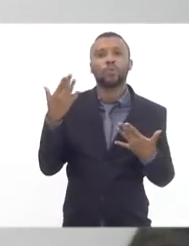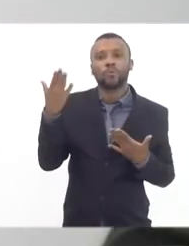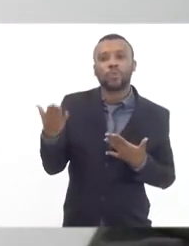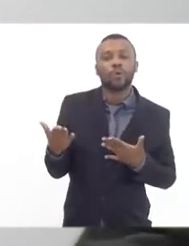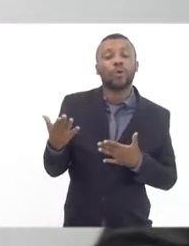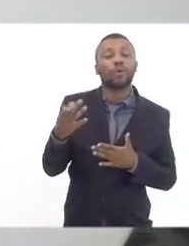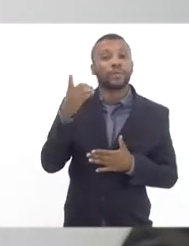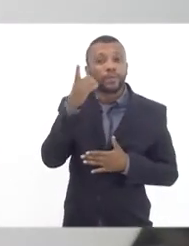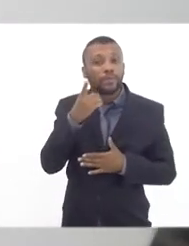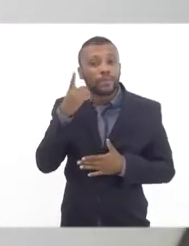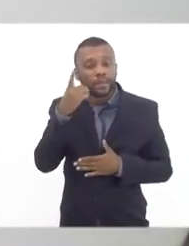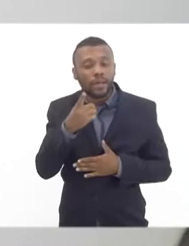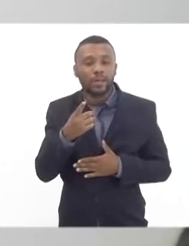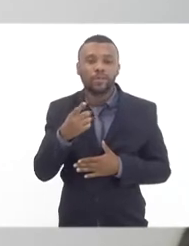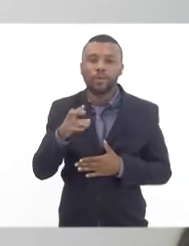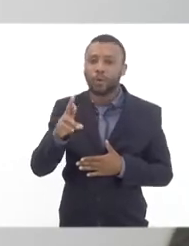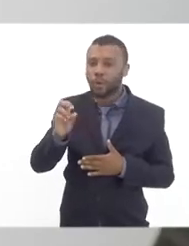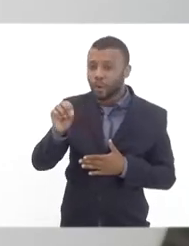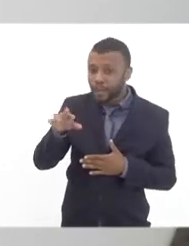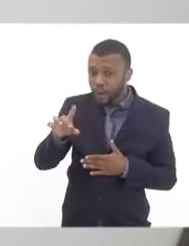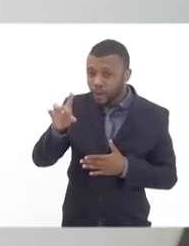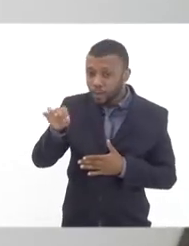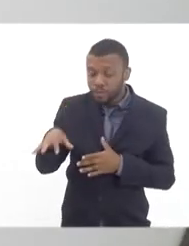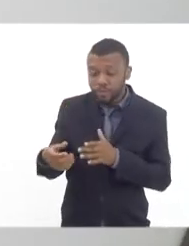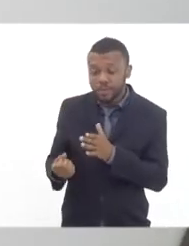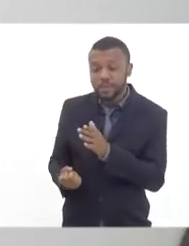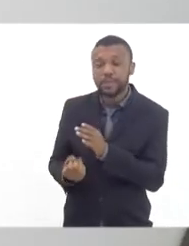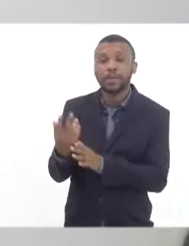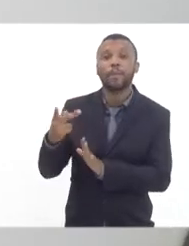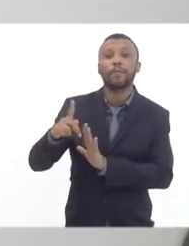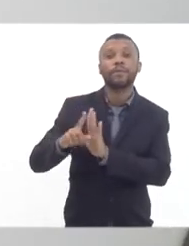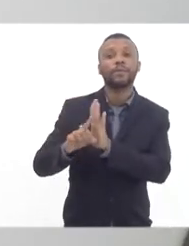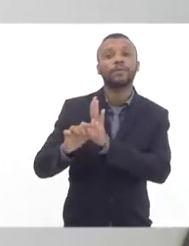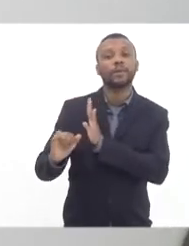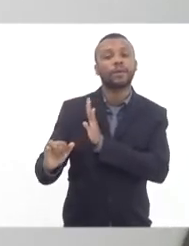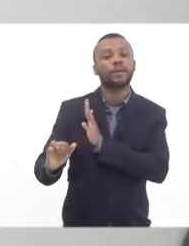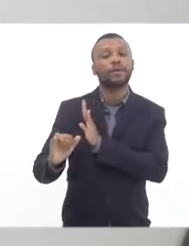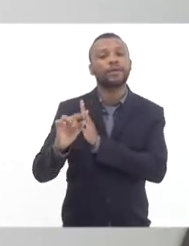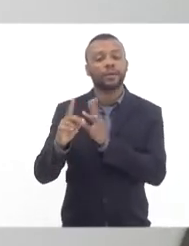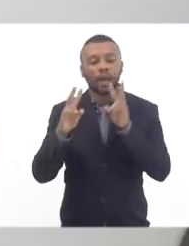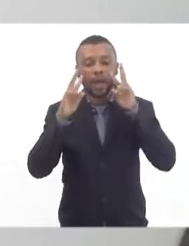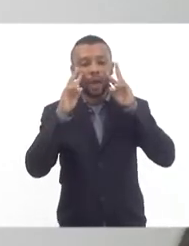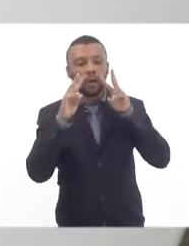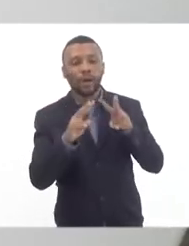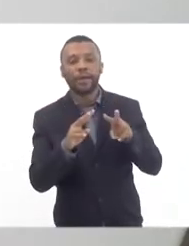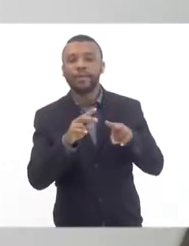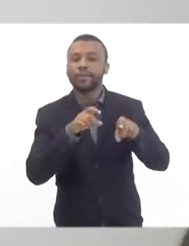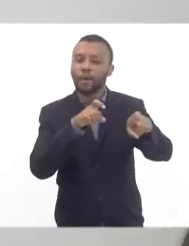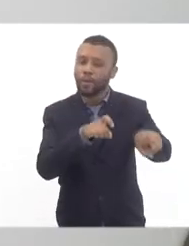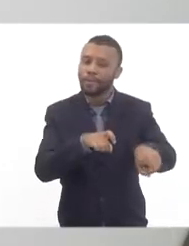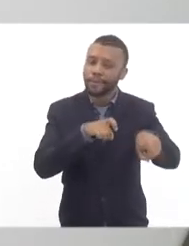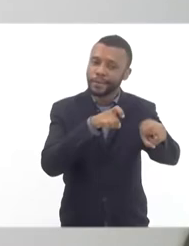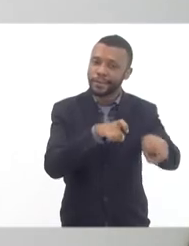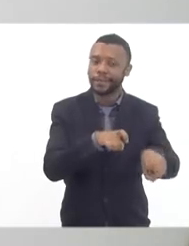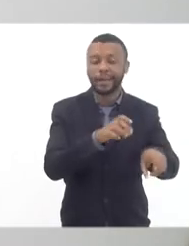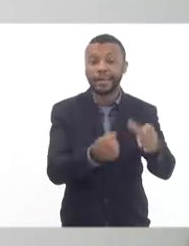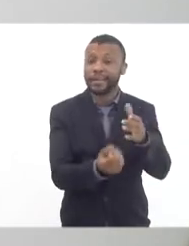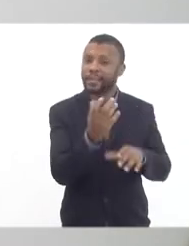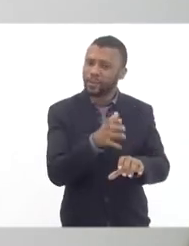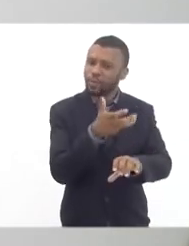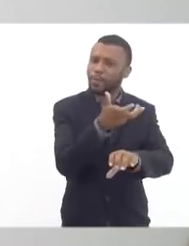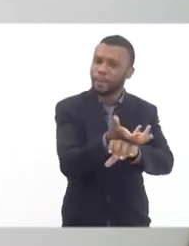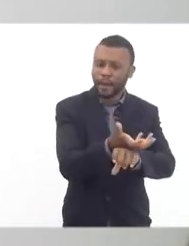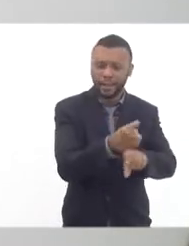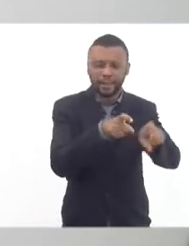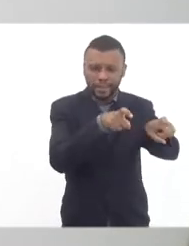PL que estabelece a criação do Parque Estadual Fazenda Colubandê. Ele absorveu